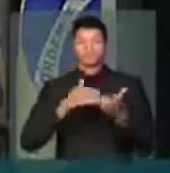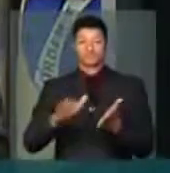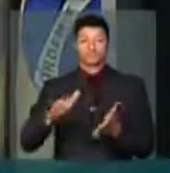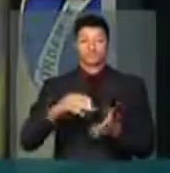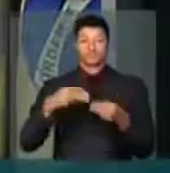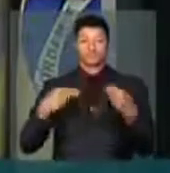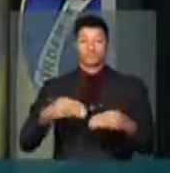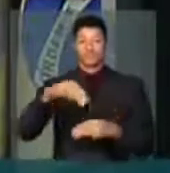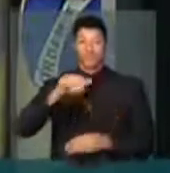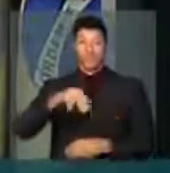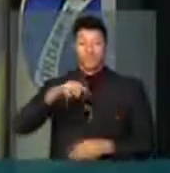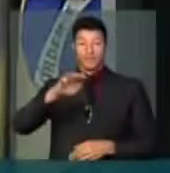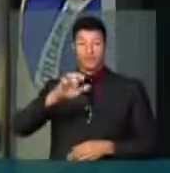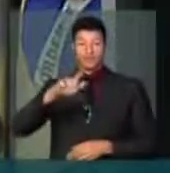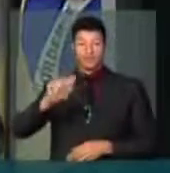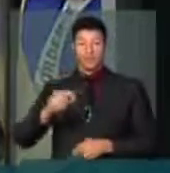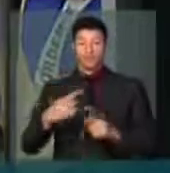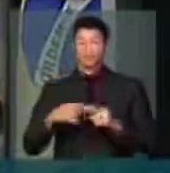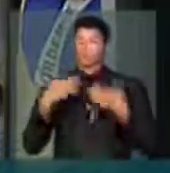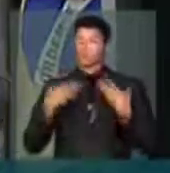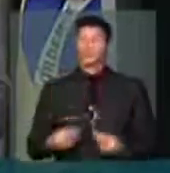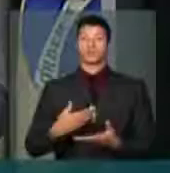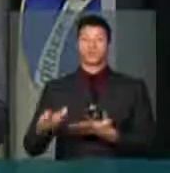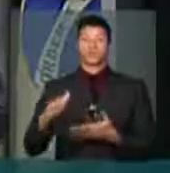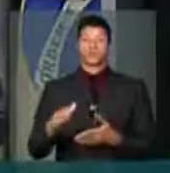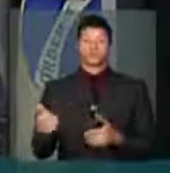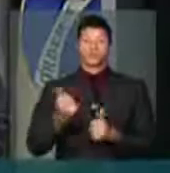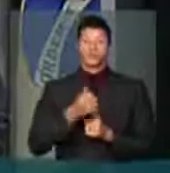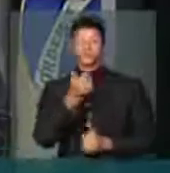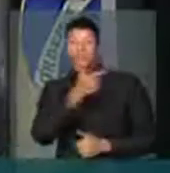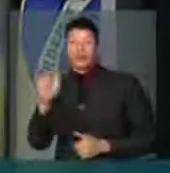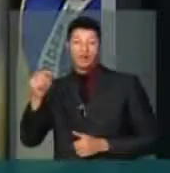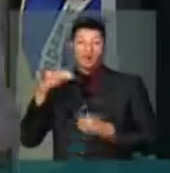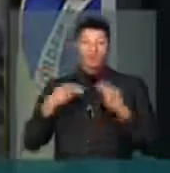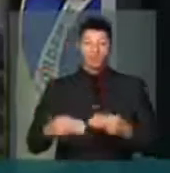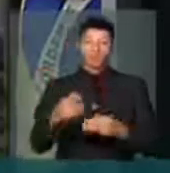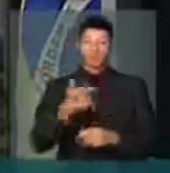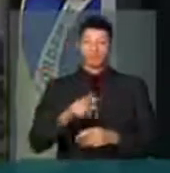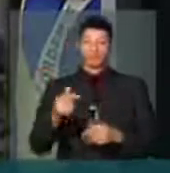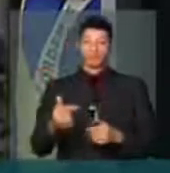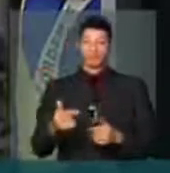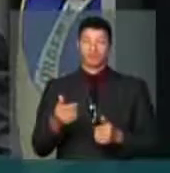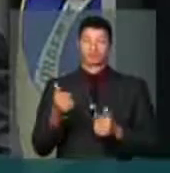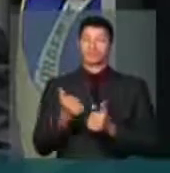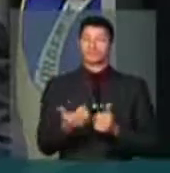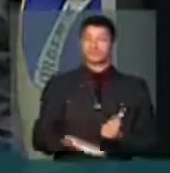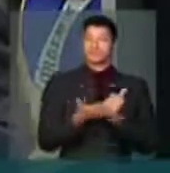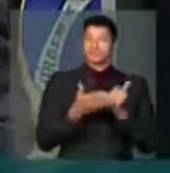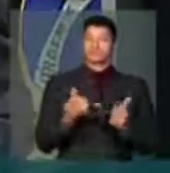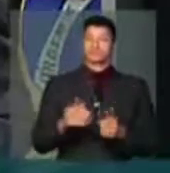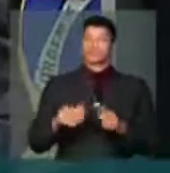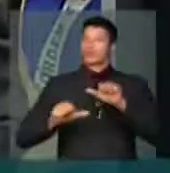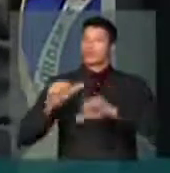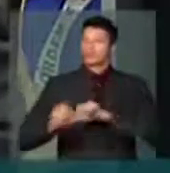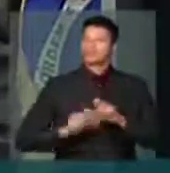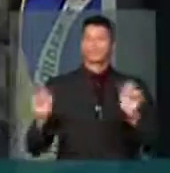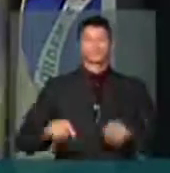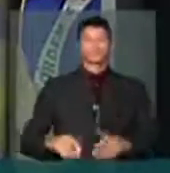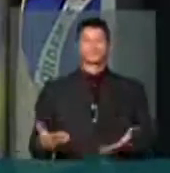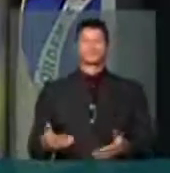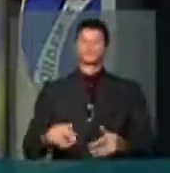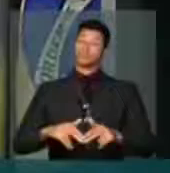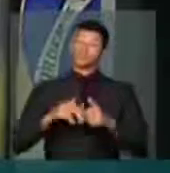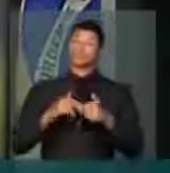demitiu o ministro Manteiga porque era um ministro incompetente. E colocou um outro ministro que também não encontra respaldo adequado para as mudanças